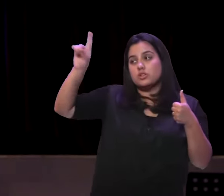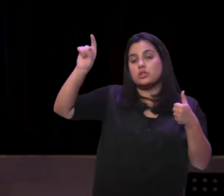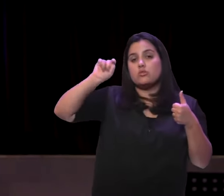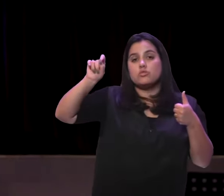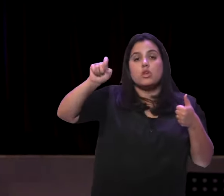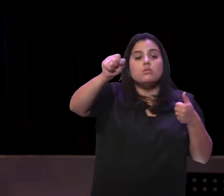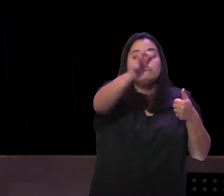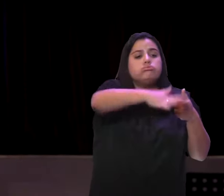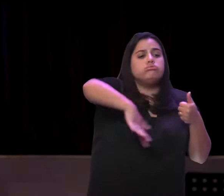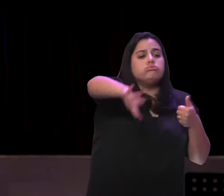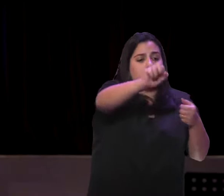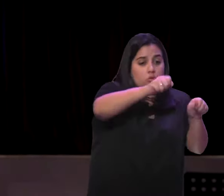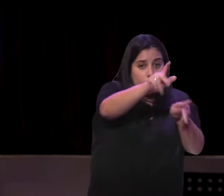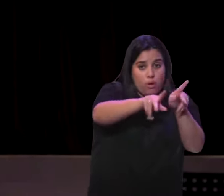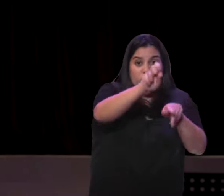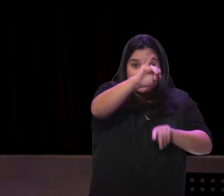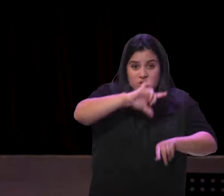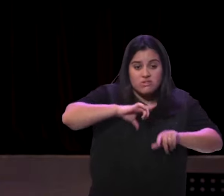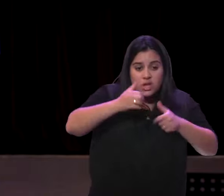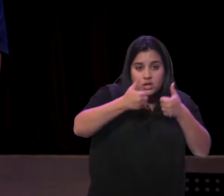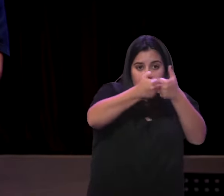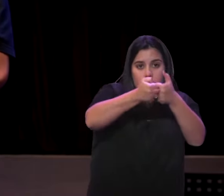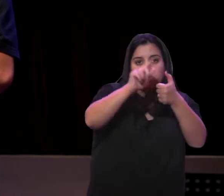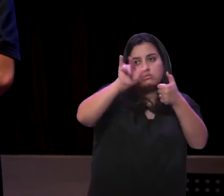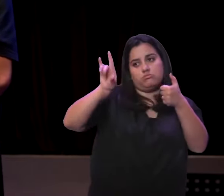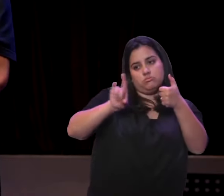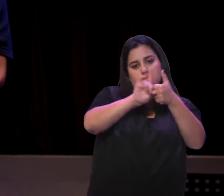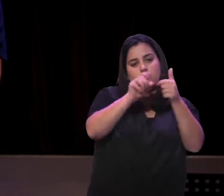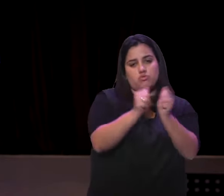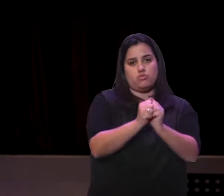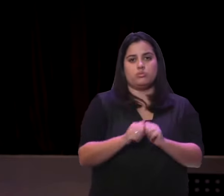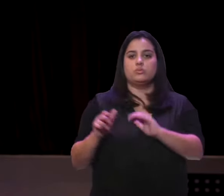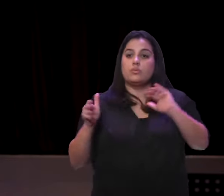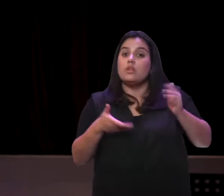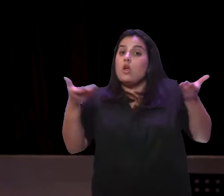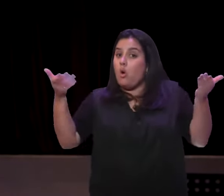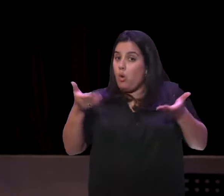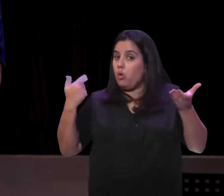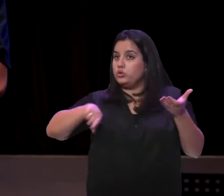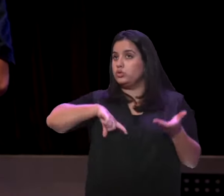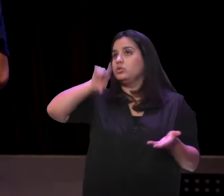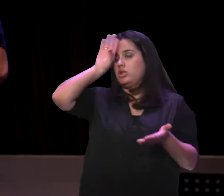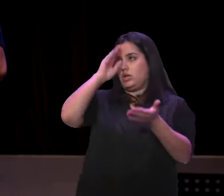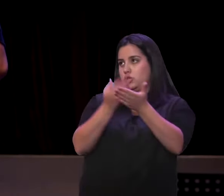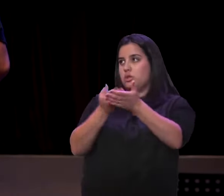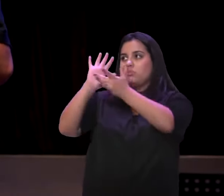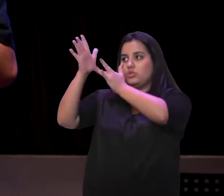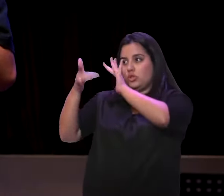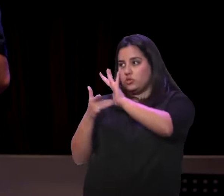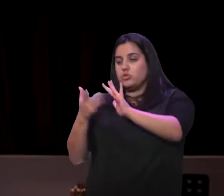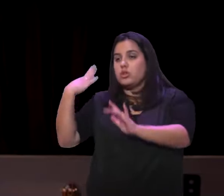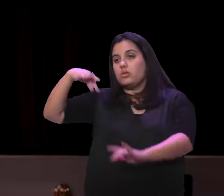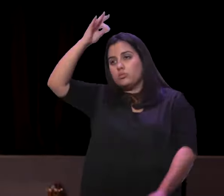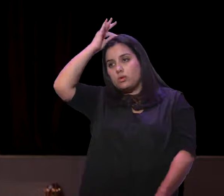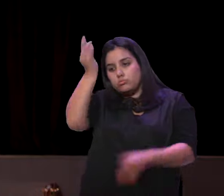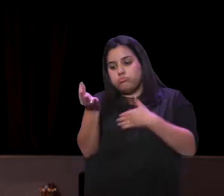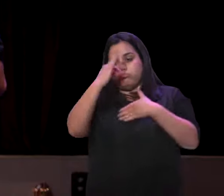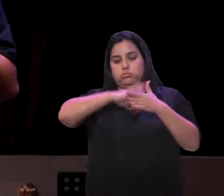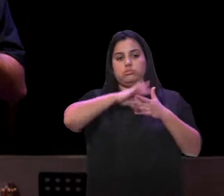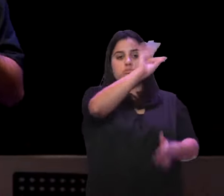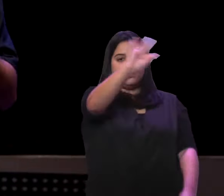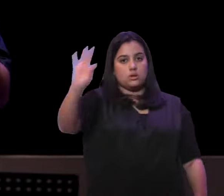do povo. Hoje nós cremos em Jesus e o Espírito Santo está dentro de mim e dentro de você. Mas naquela